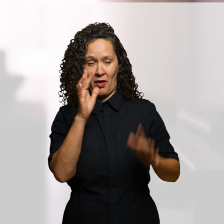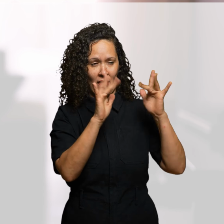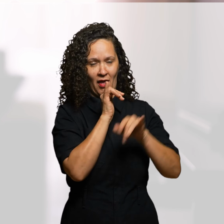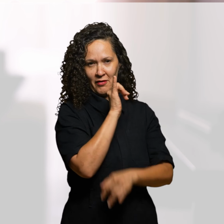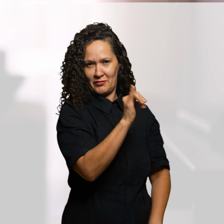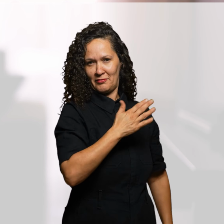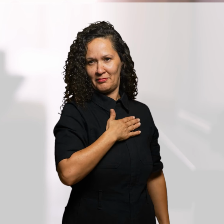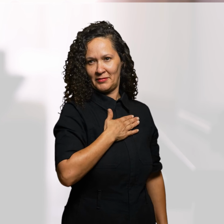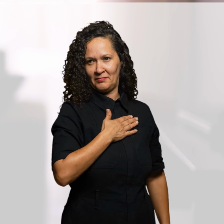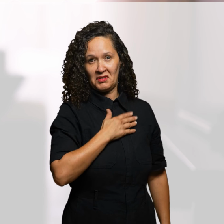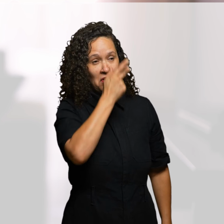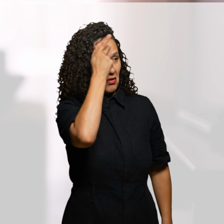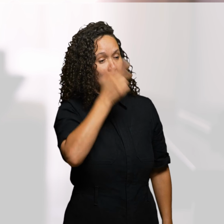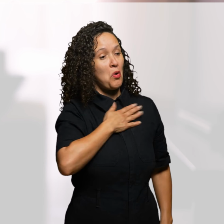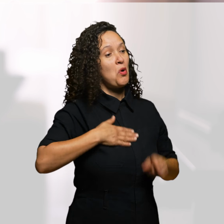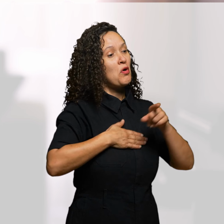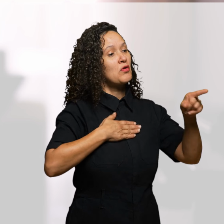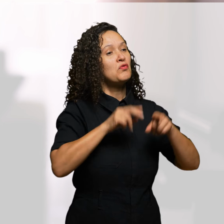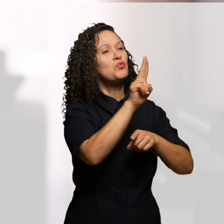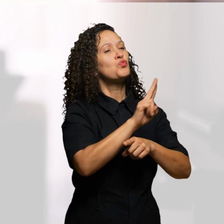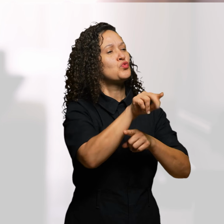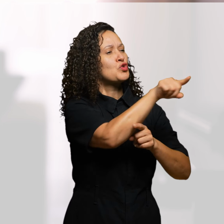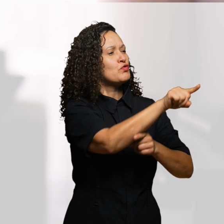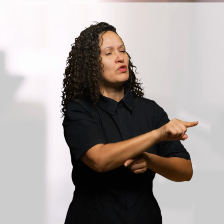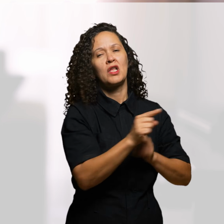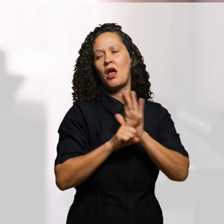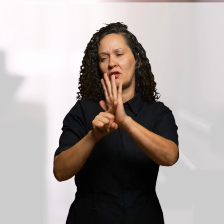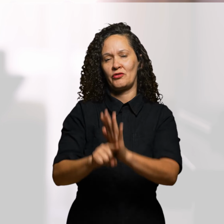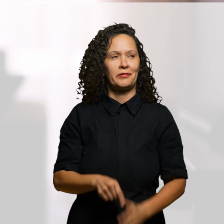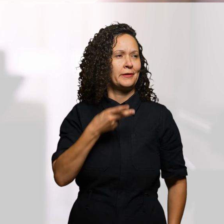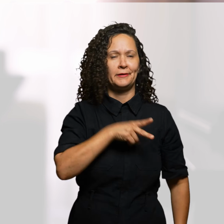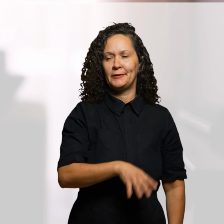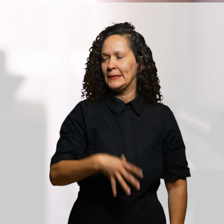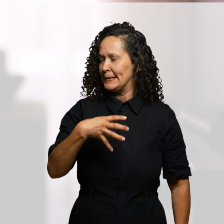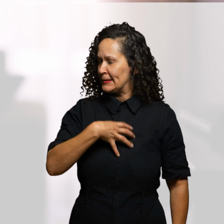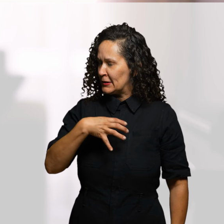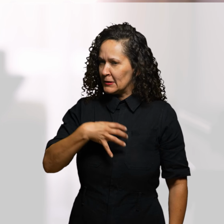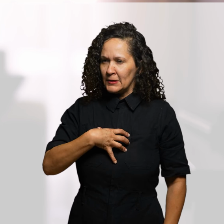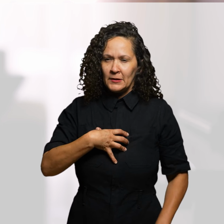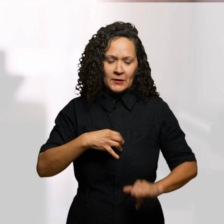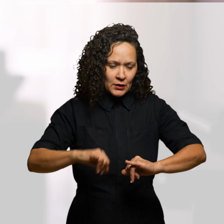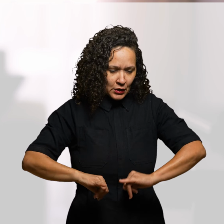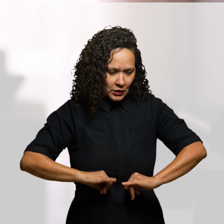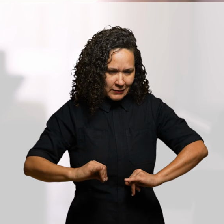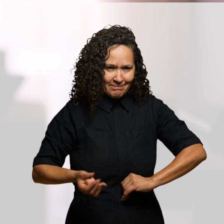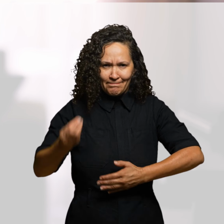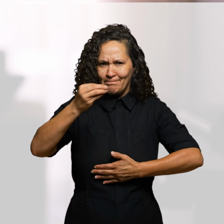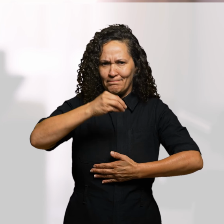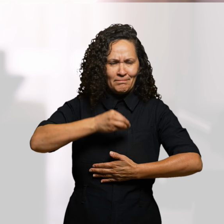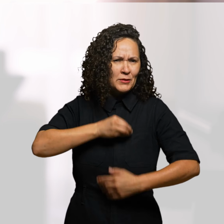falou pra mim assim, as pessoas só gostam de você porque você é útil. Aquilo me Você sente uma vez, né? É. Aquilo me ofendeu de uma